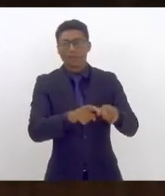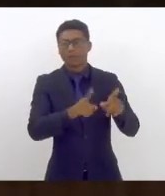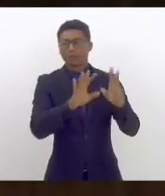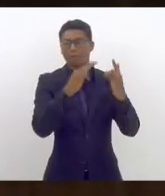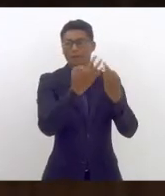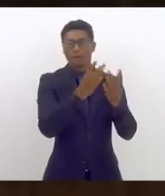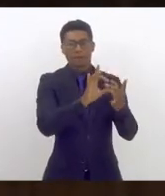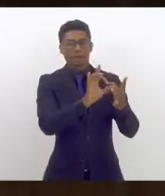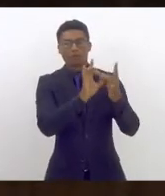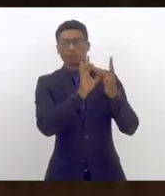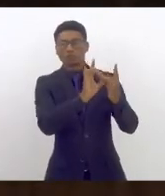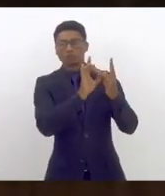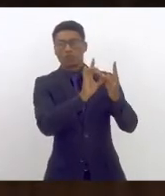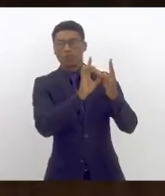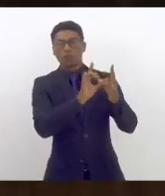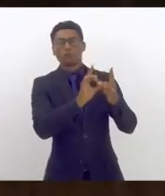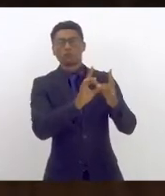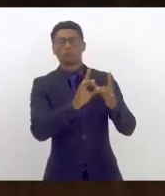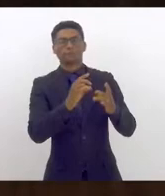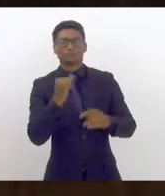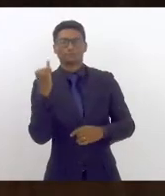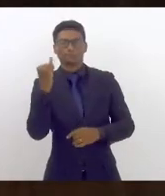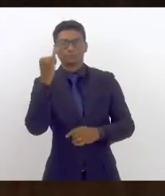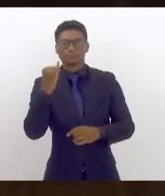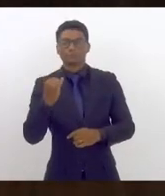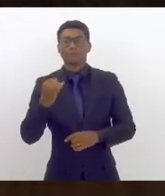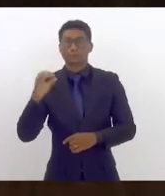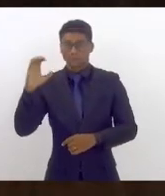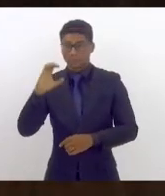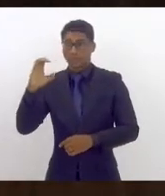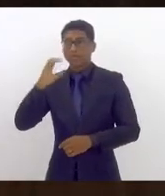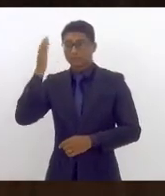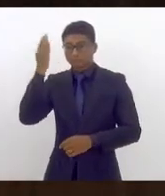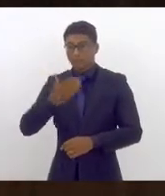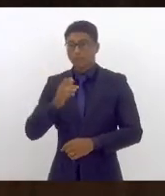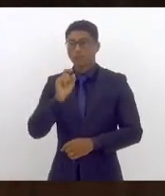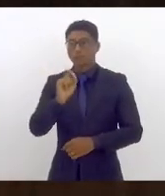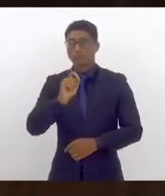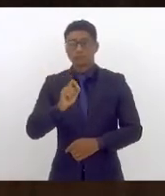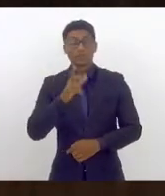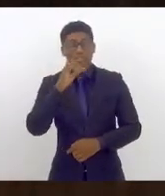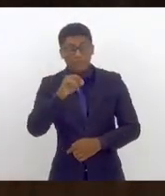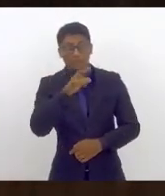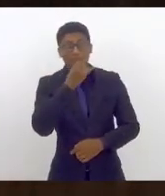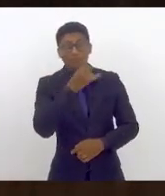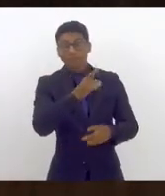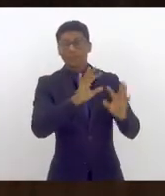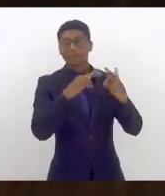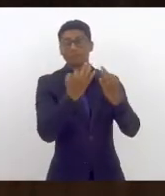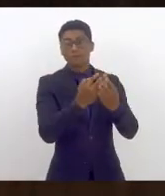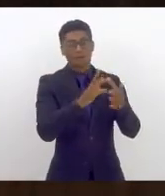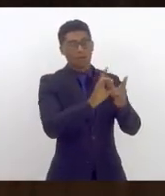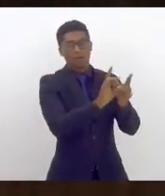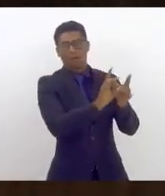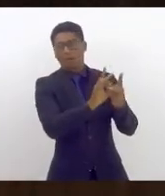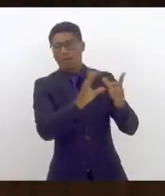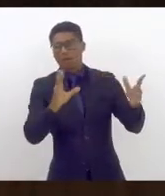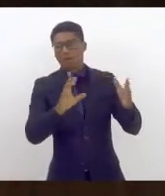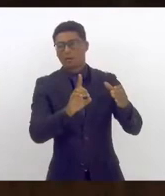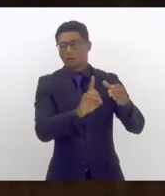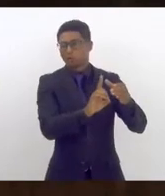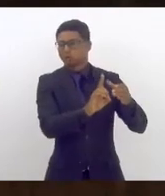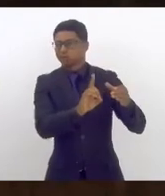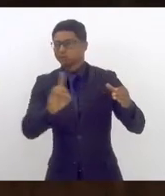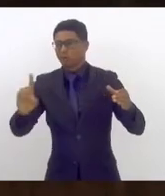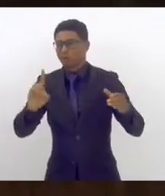comprovado cientificamente que a falta da afetividade eu rompimento das afetividades é na fase